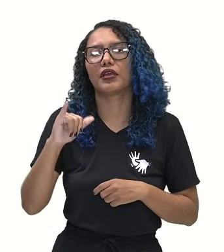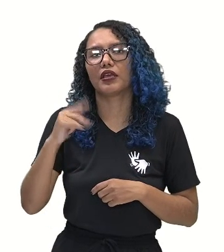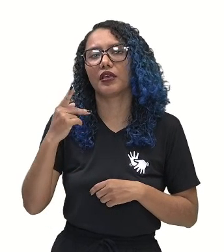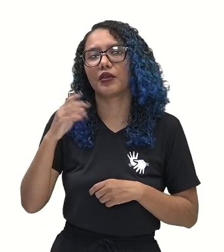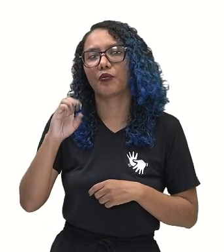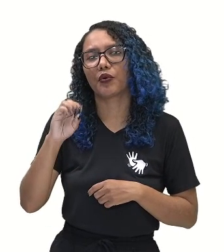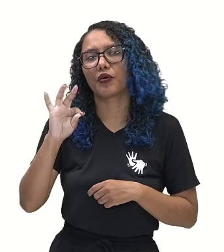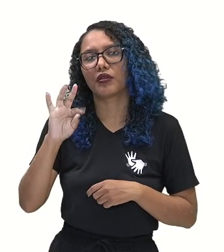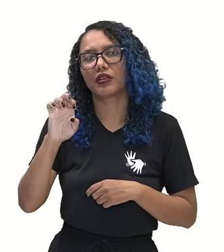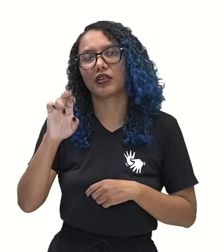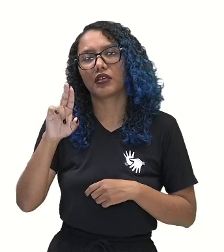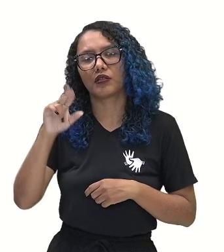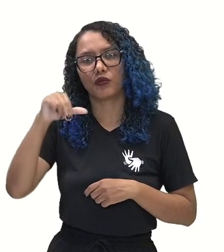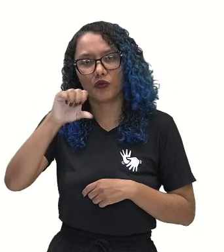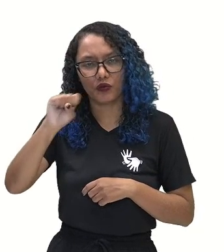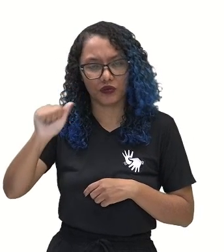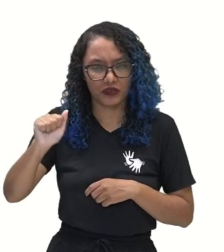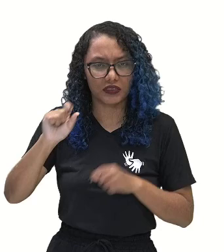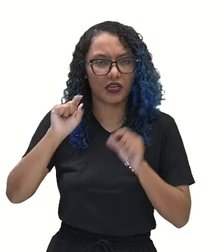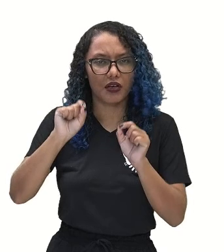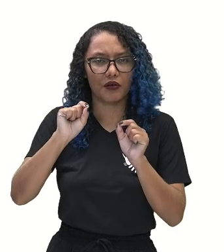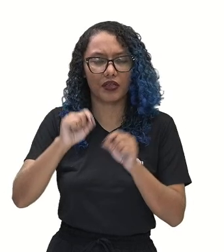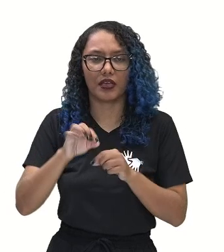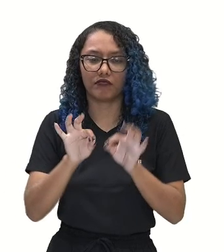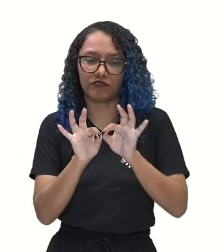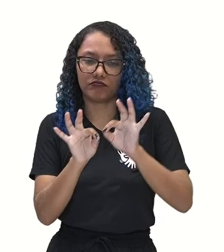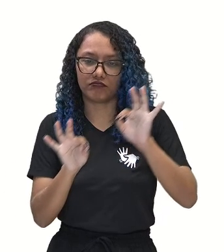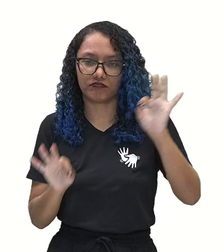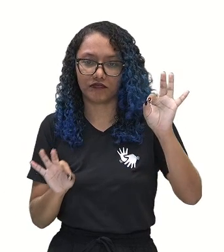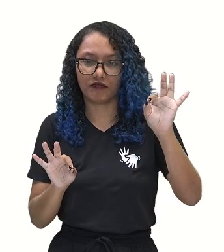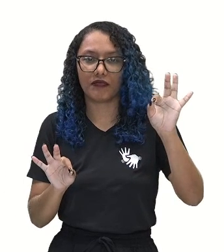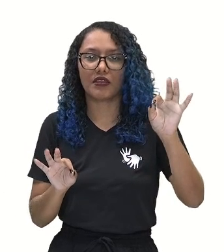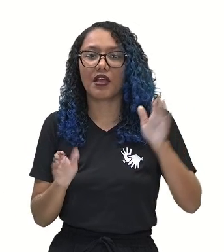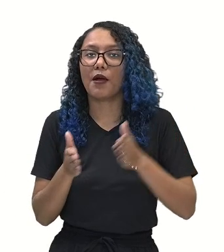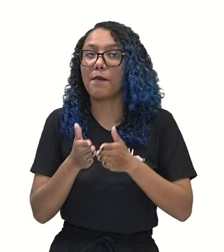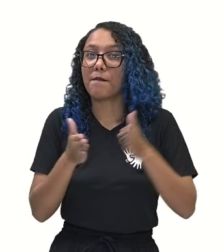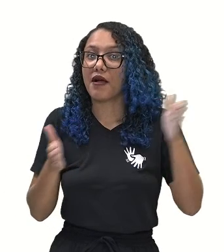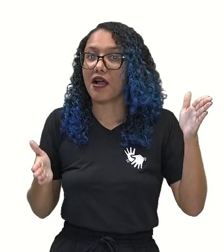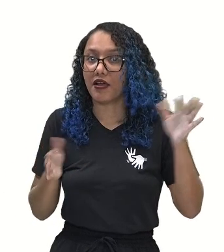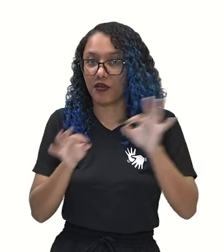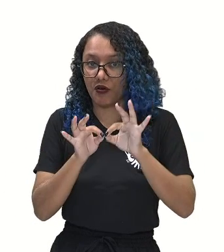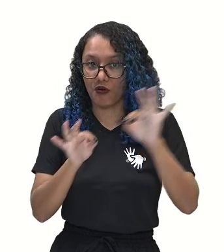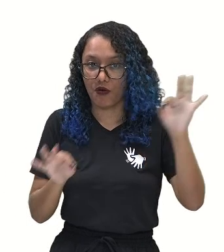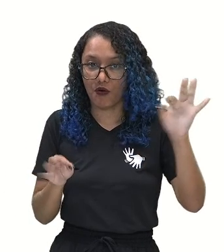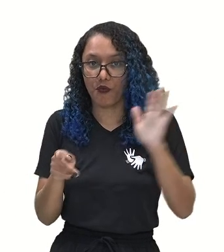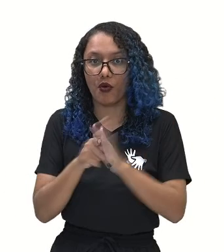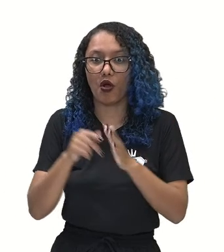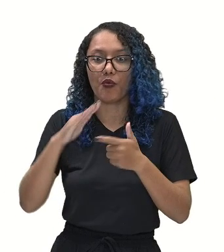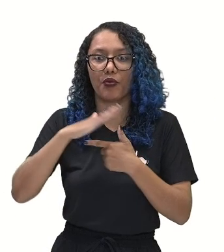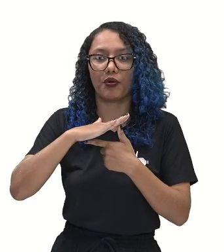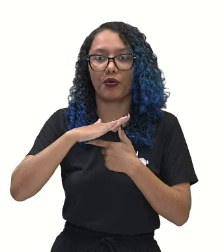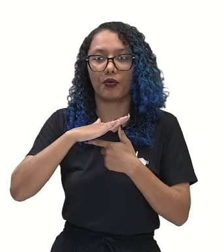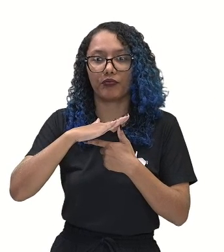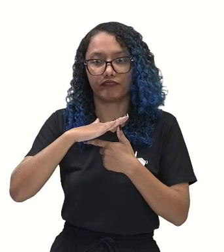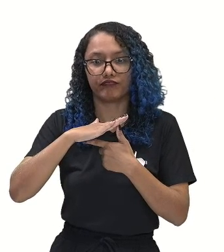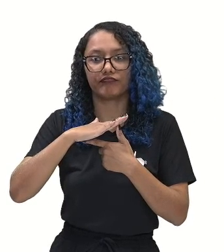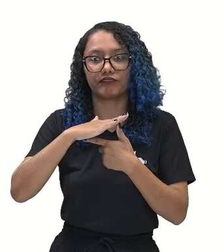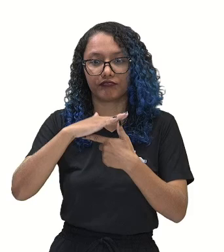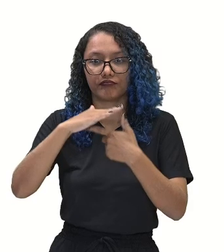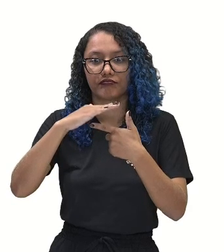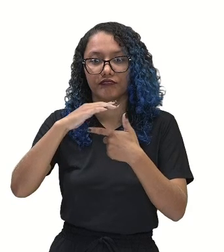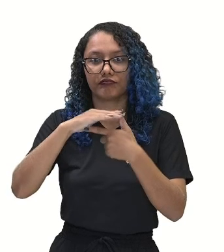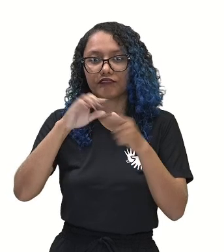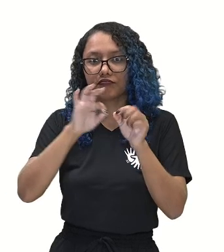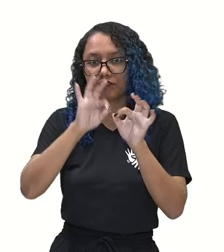o maior valor, a maior medida desse triângulo. Mas, como é que a gente faz para